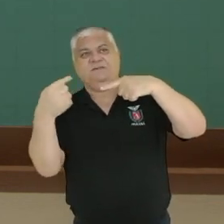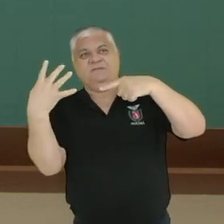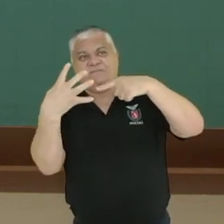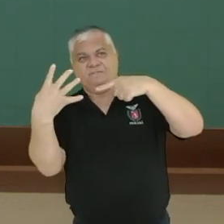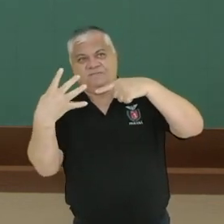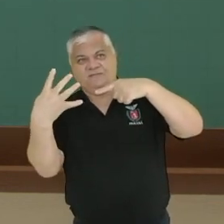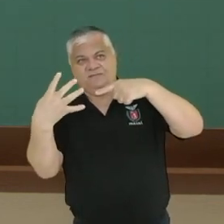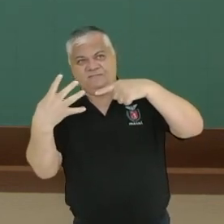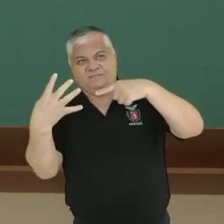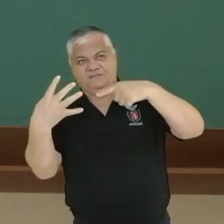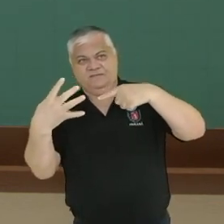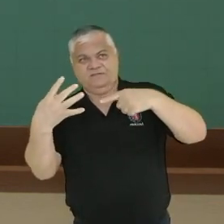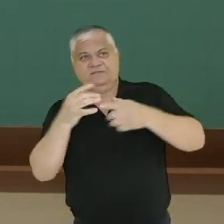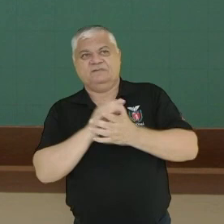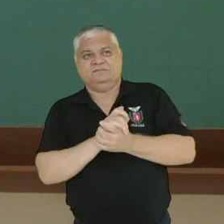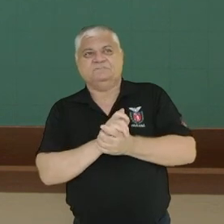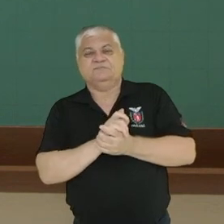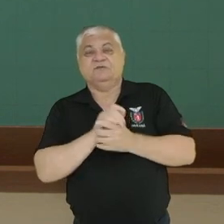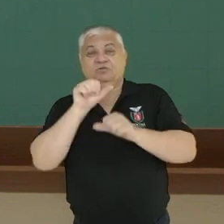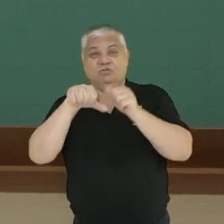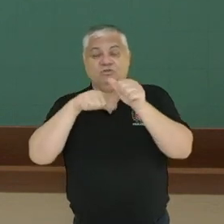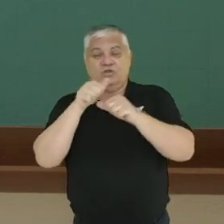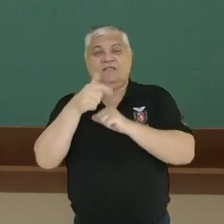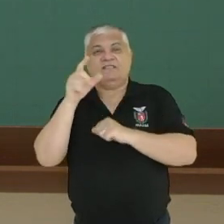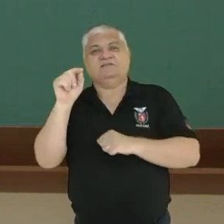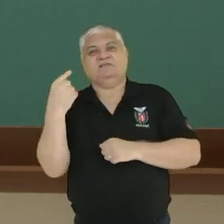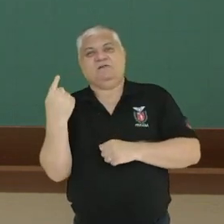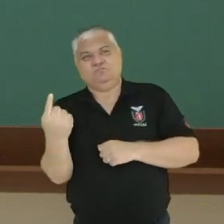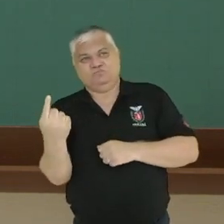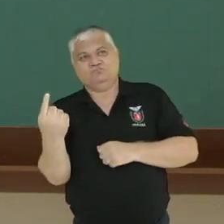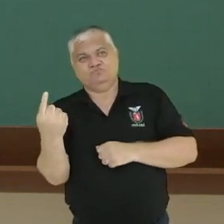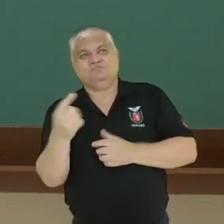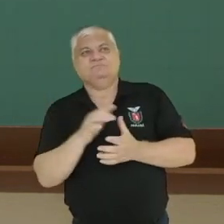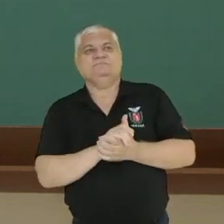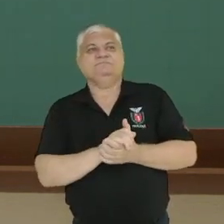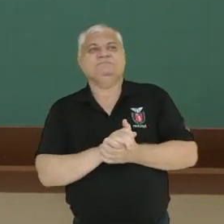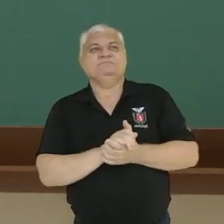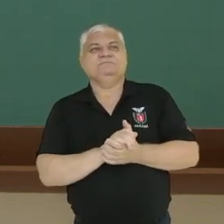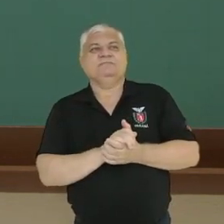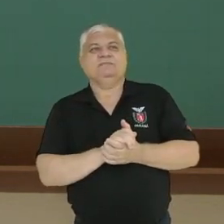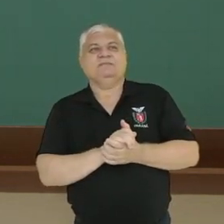mais 4 que multiplica o log de 10, que a gente já sabe que é 1,